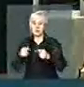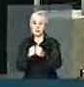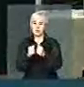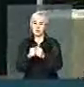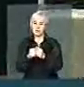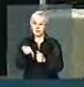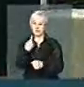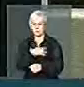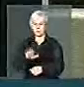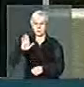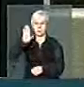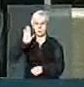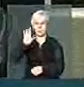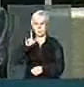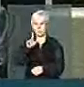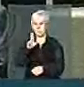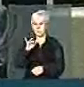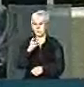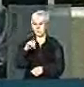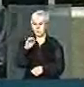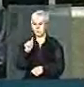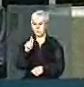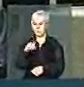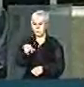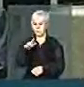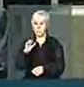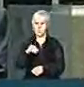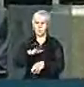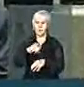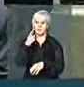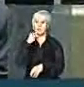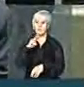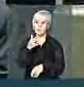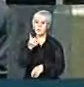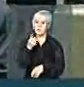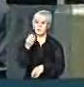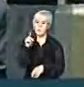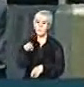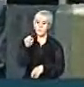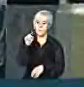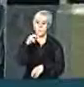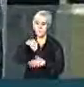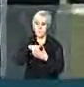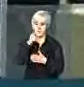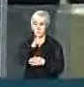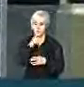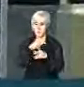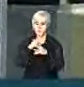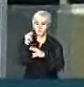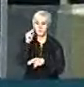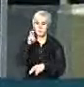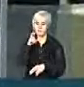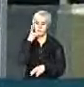nossa candidatura, Luciana Gerro, que obteve mais de 1 milhão e 600 mil votos, e elegemos cinco deputados